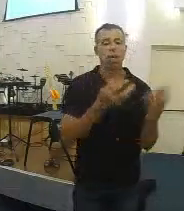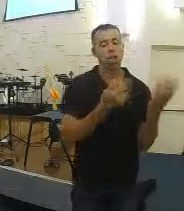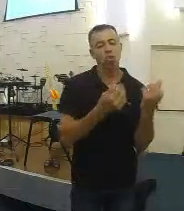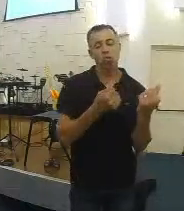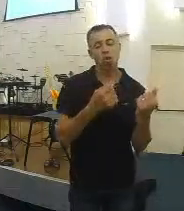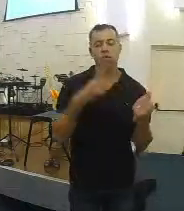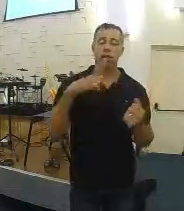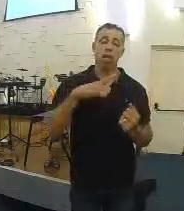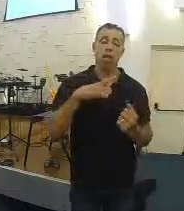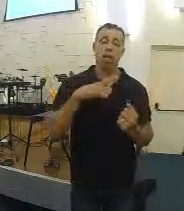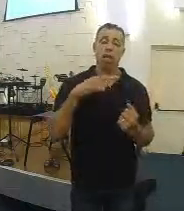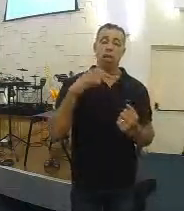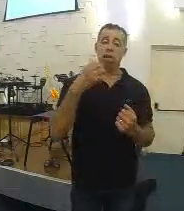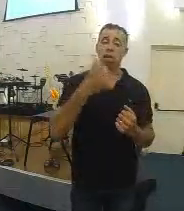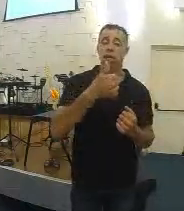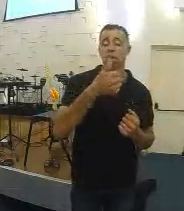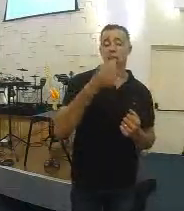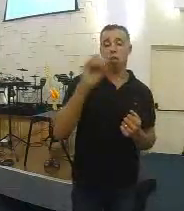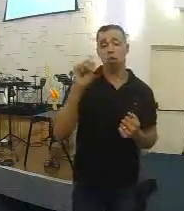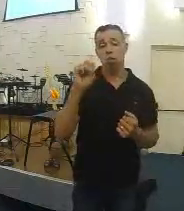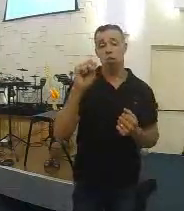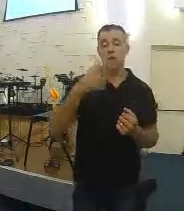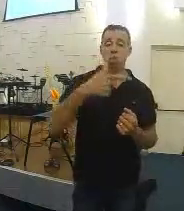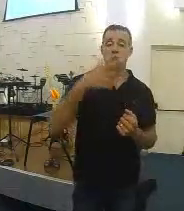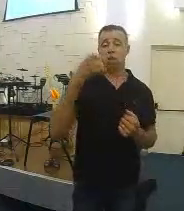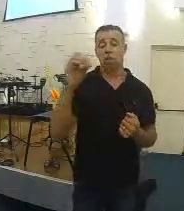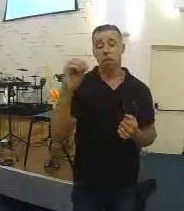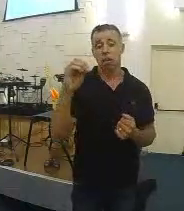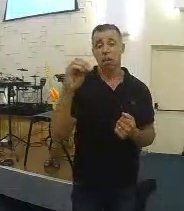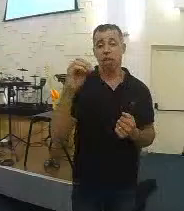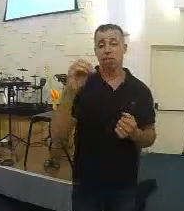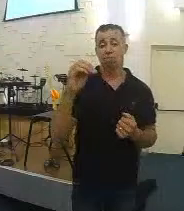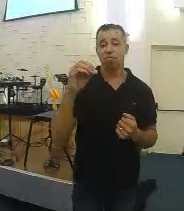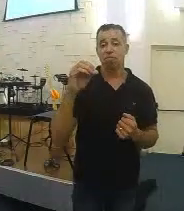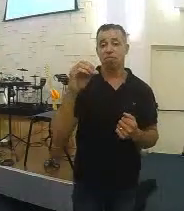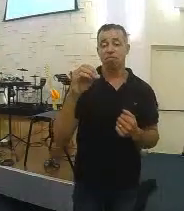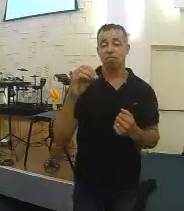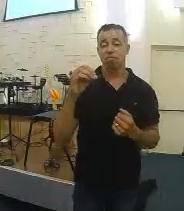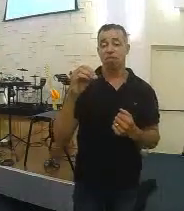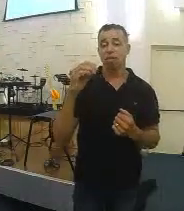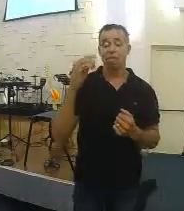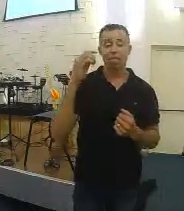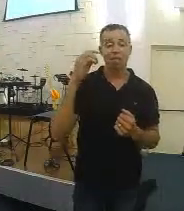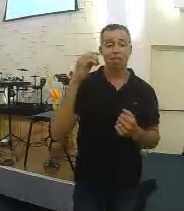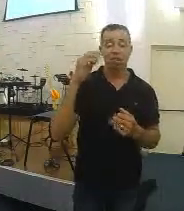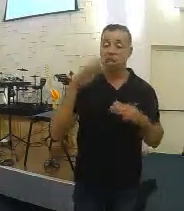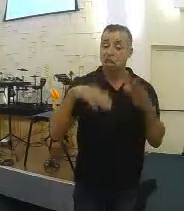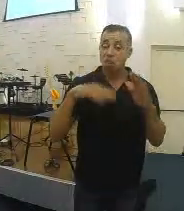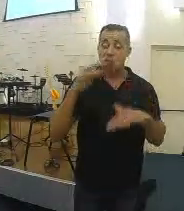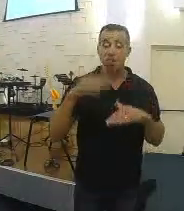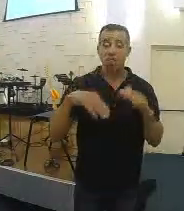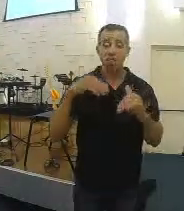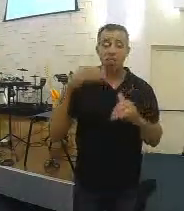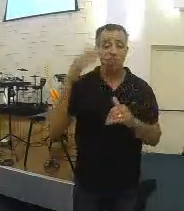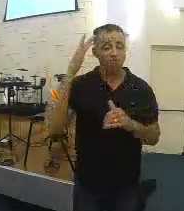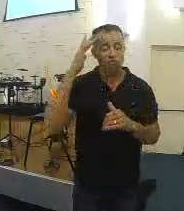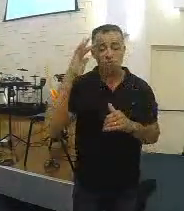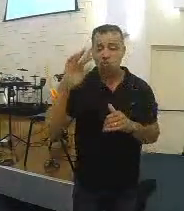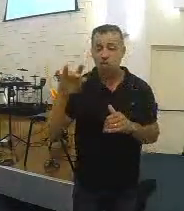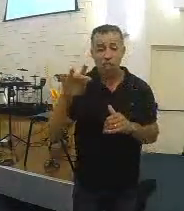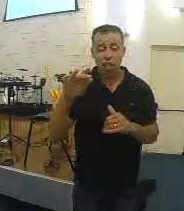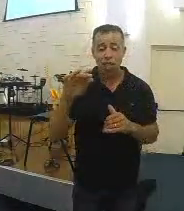idade, talvez você ainda não consiga mensurar o valor do tempo. Você convive com